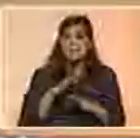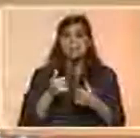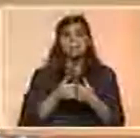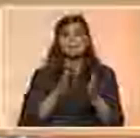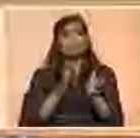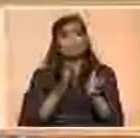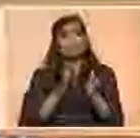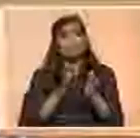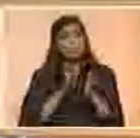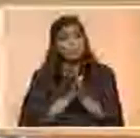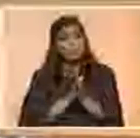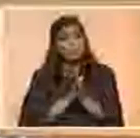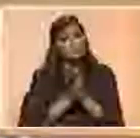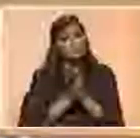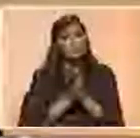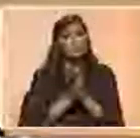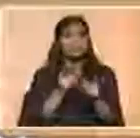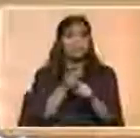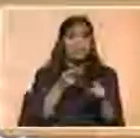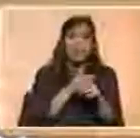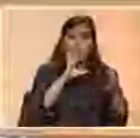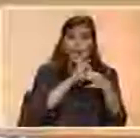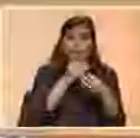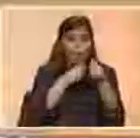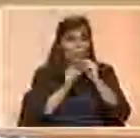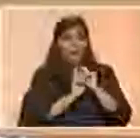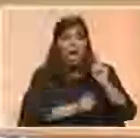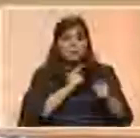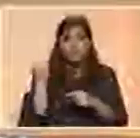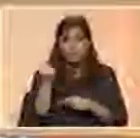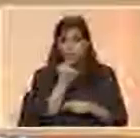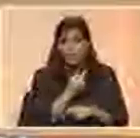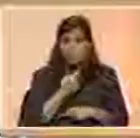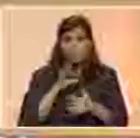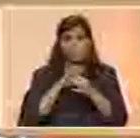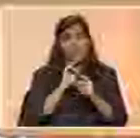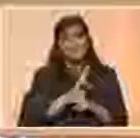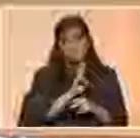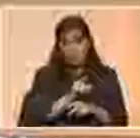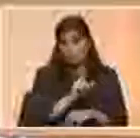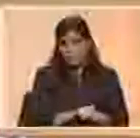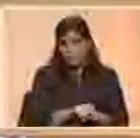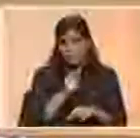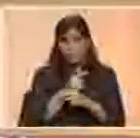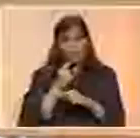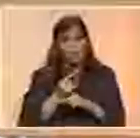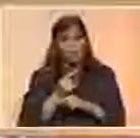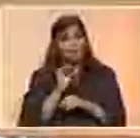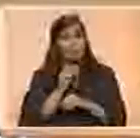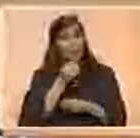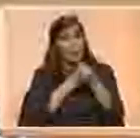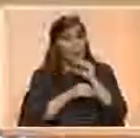dieta de qualquer um de nós também deve ser colocada em relação à dieta vegetariana, ou seja, a dieta vegetariana poderá ser completa